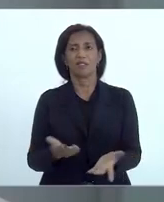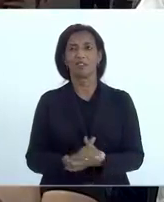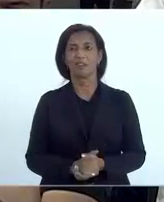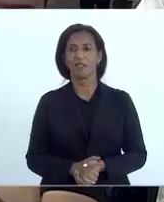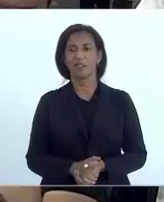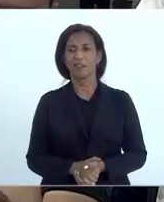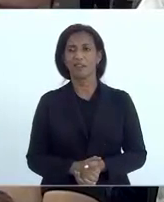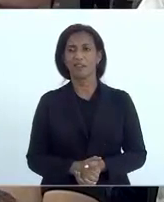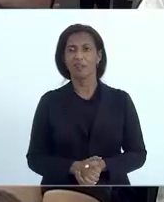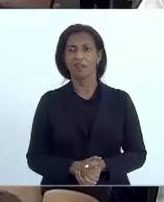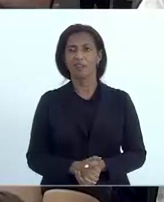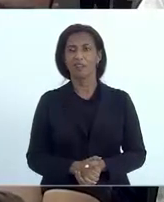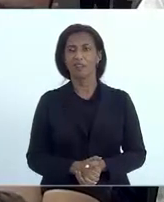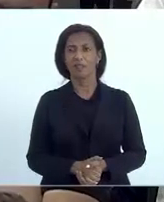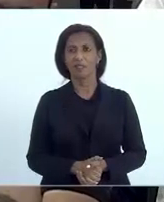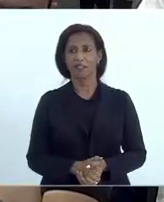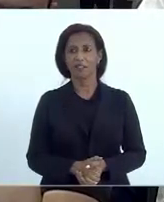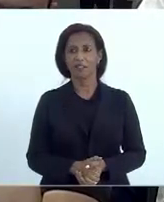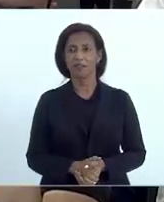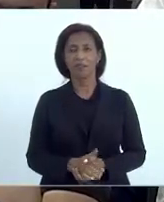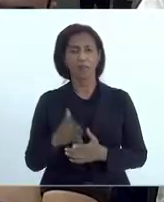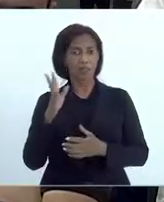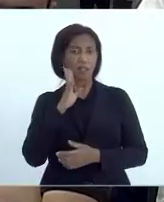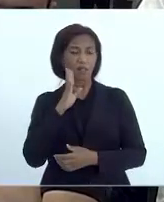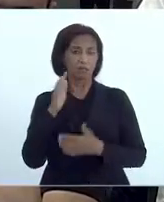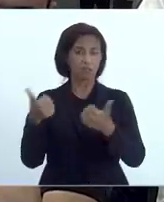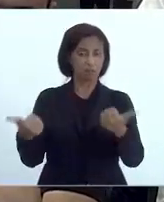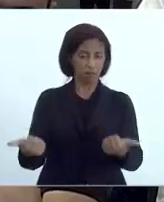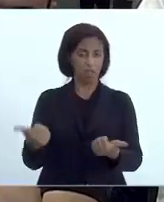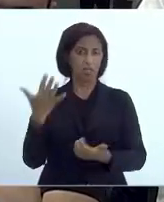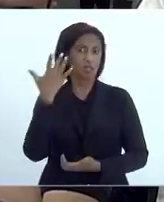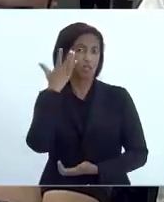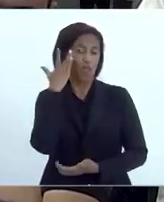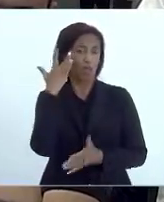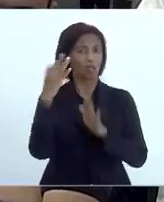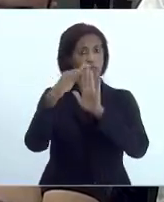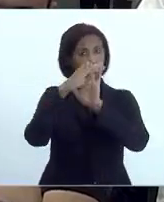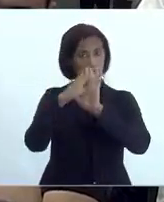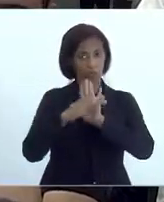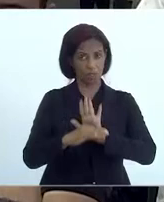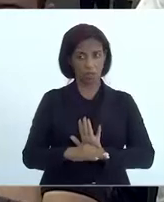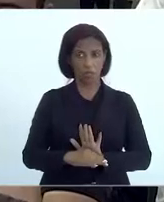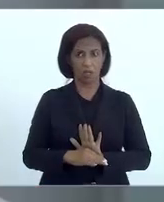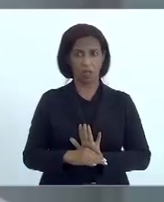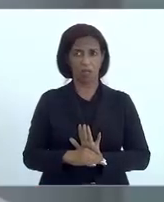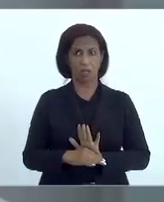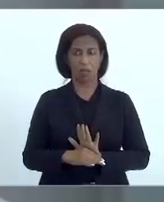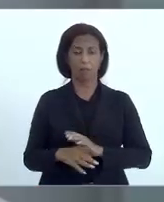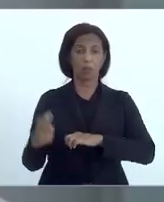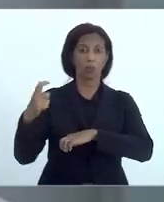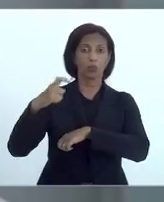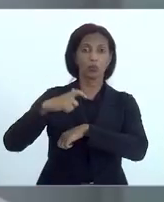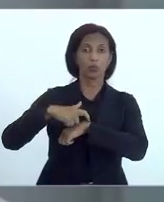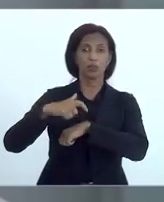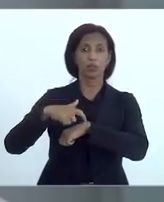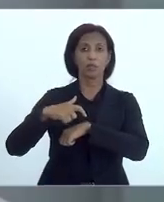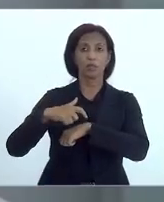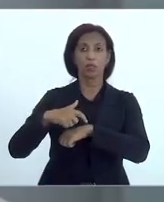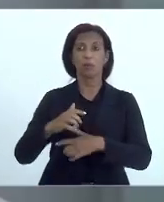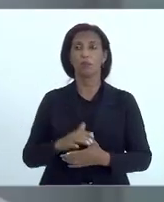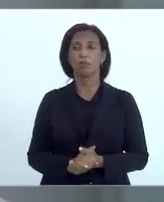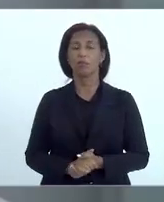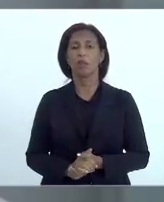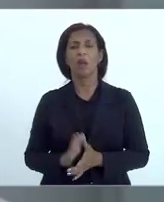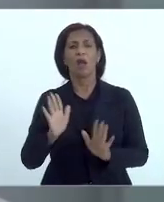é Não beleza eu só tô Eu só acho que tem que ter um critério e pelo tempo a o